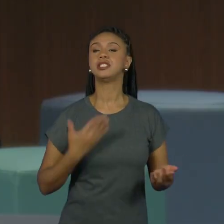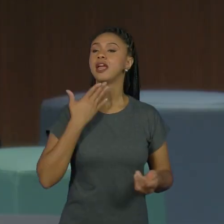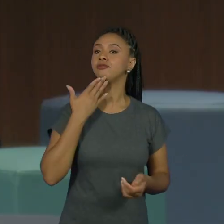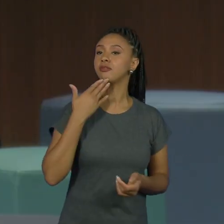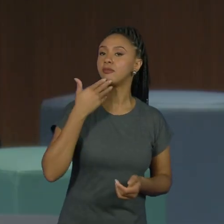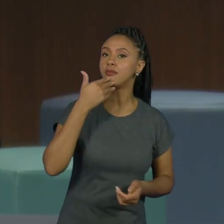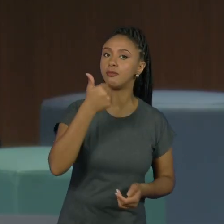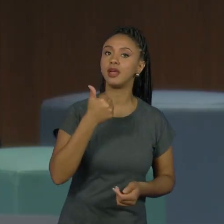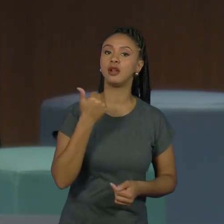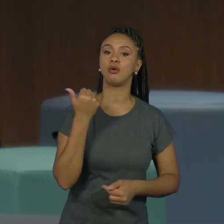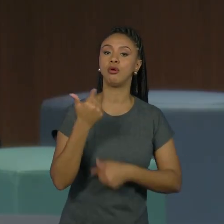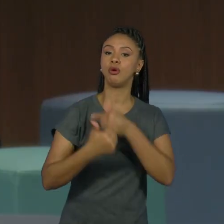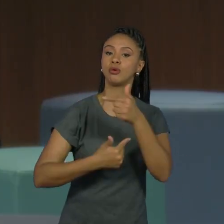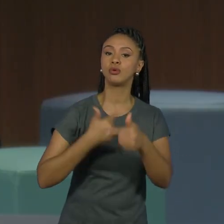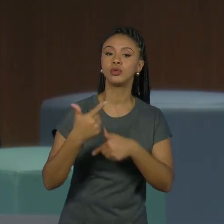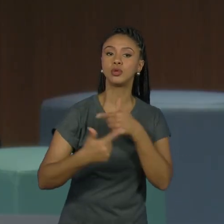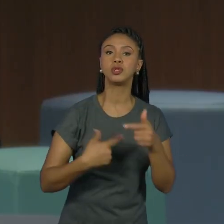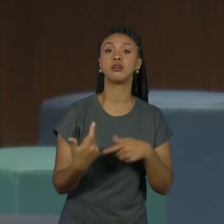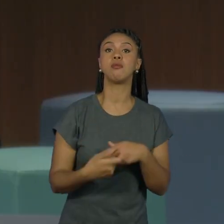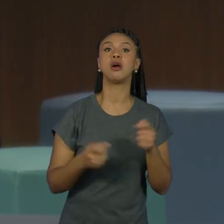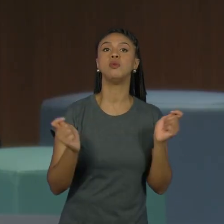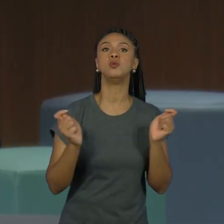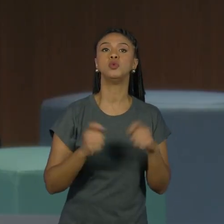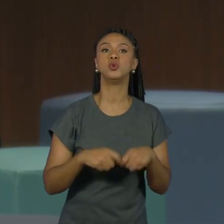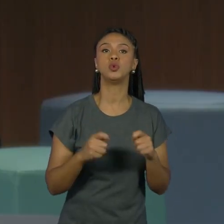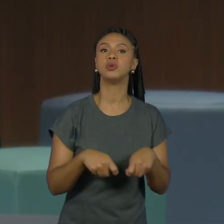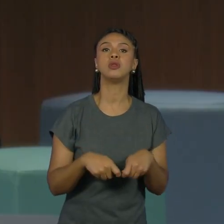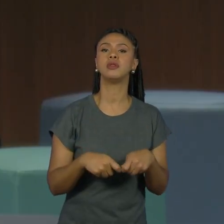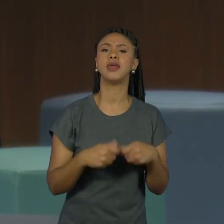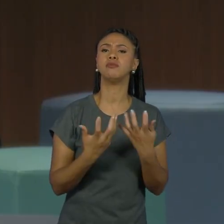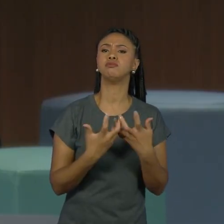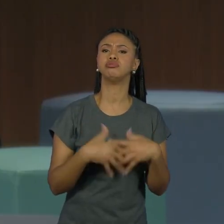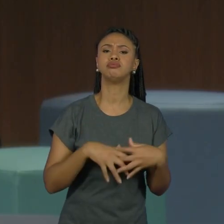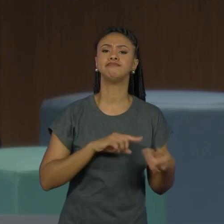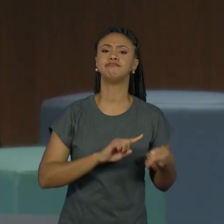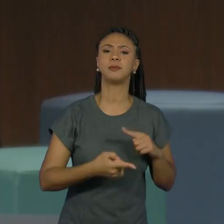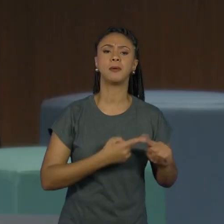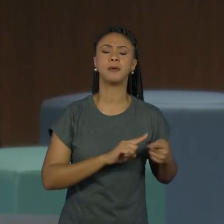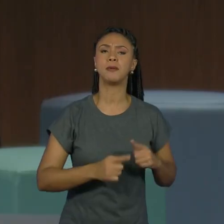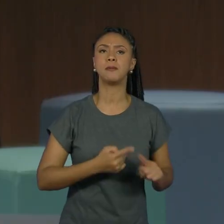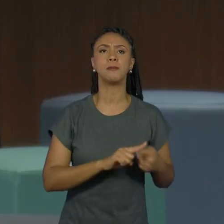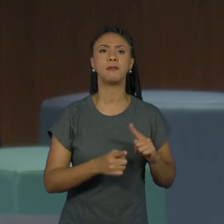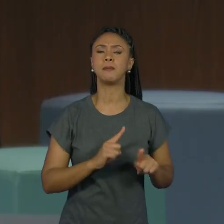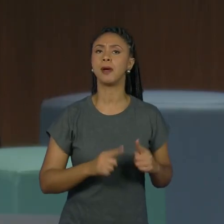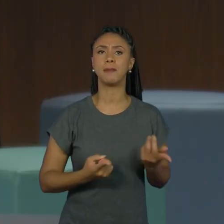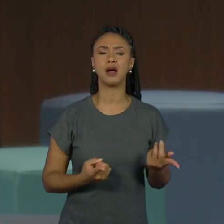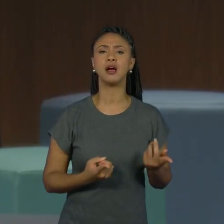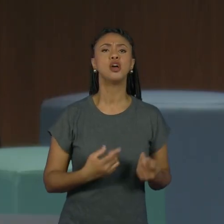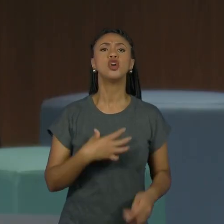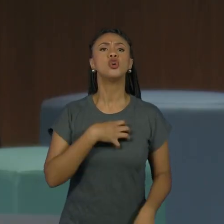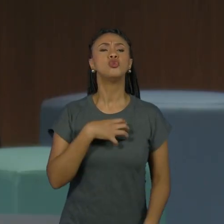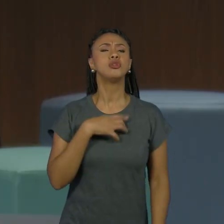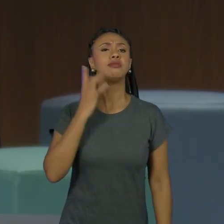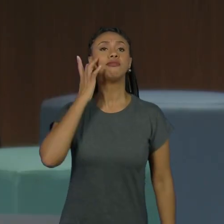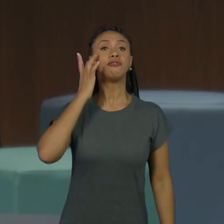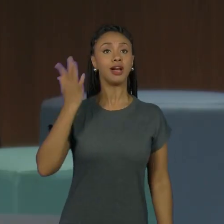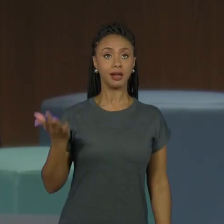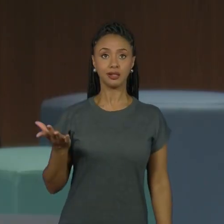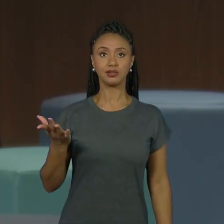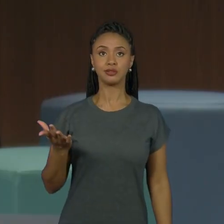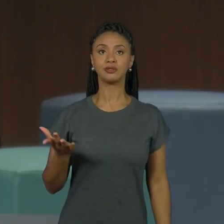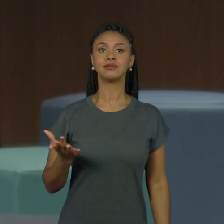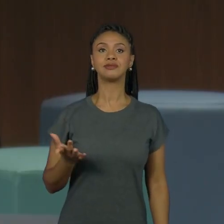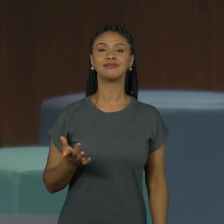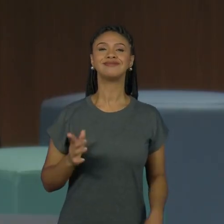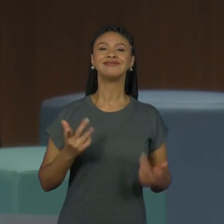e que haja uma capacidade de comunicação, de entendimento fluido, fácil, né? Que a gente consiga